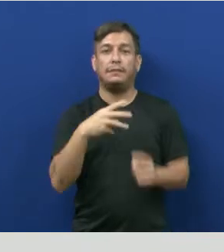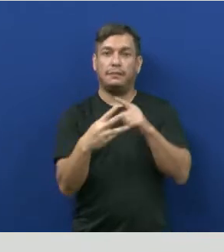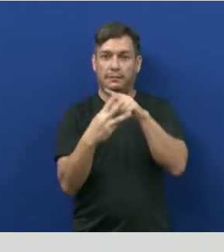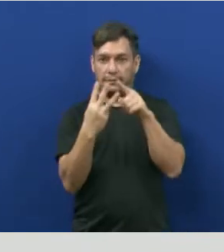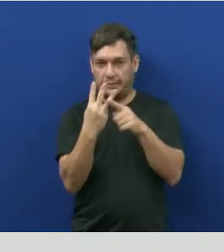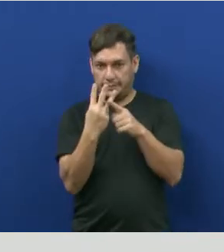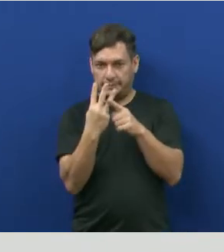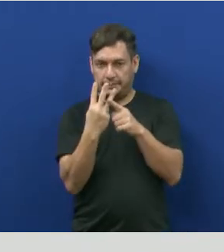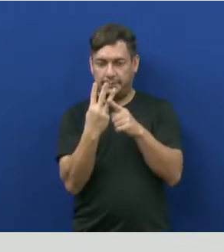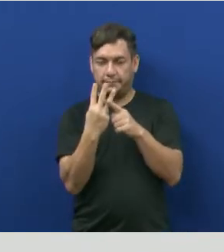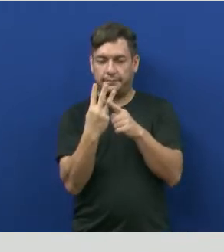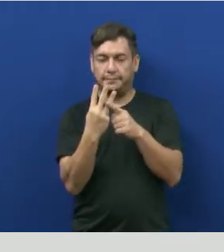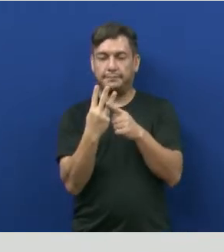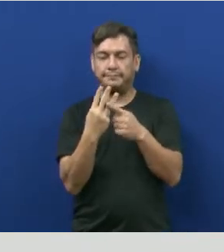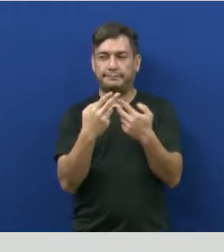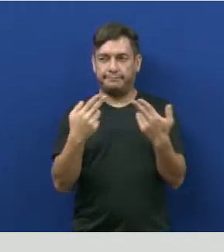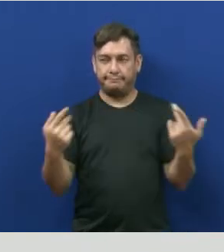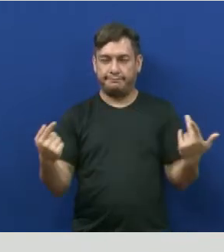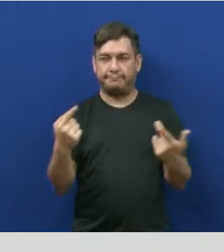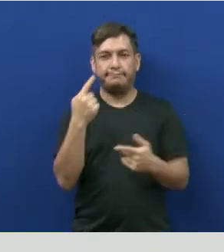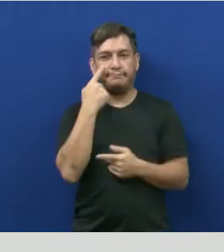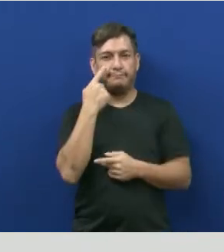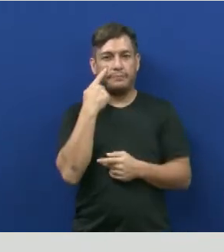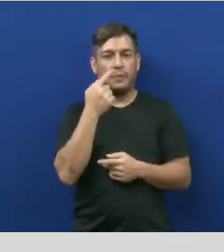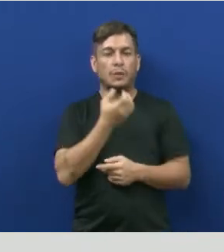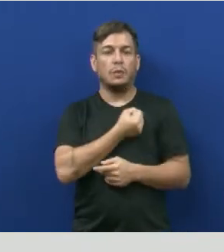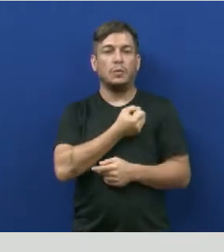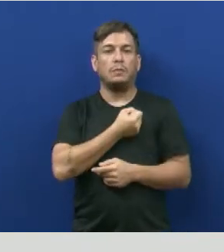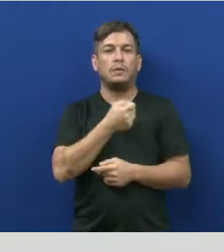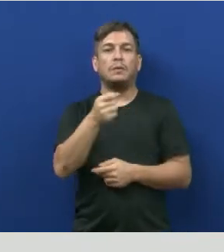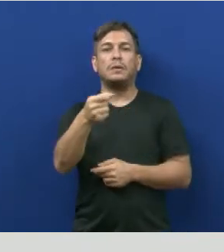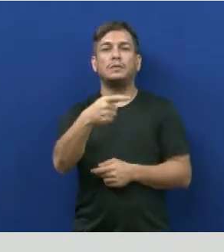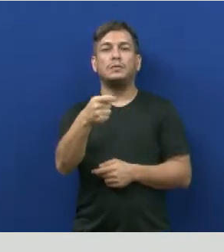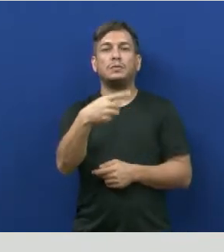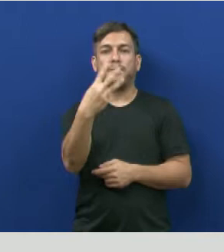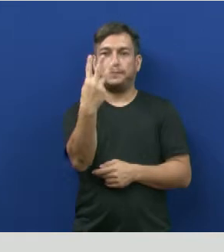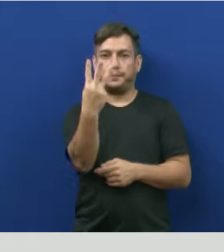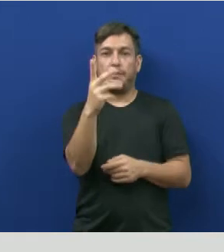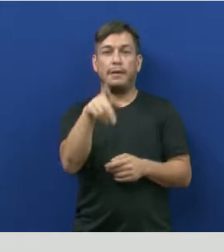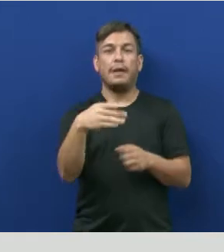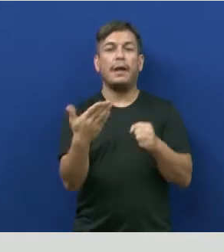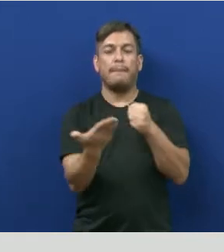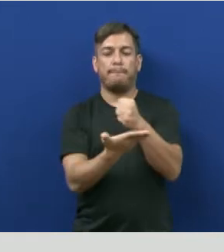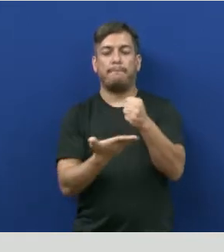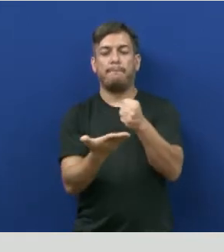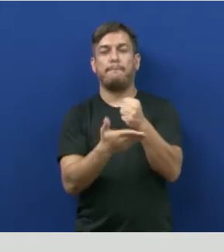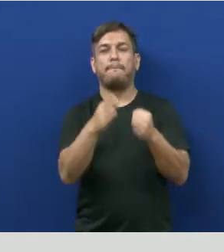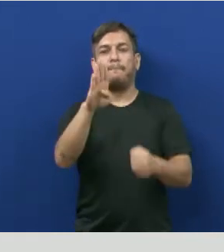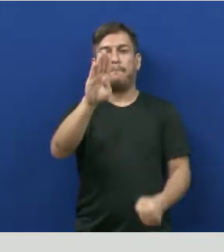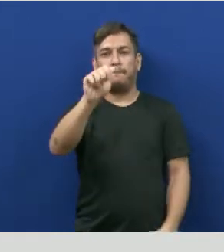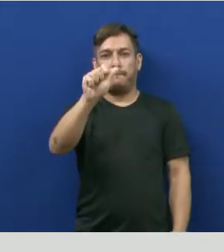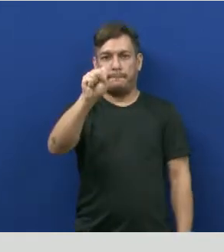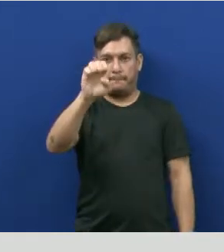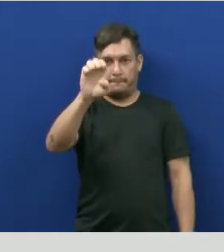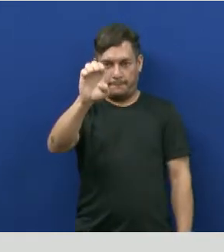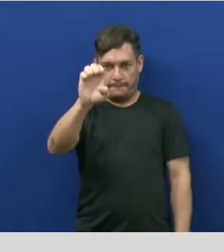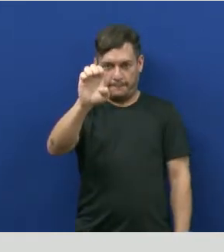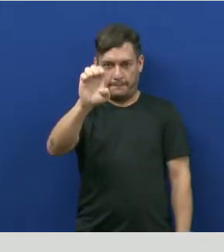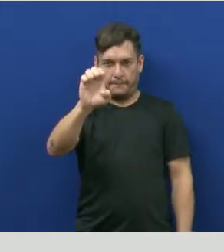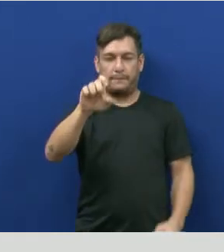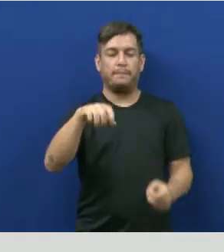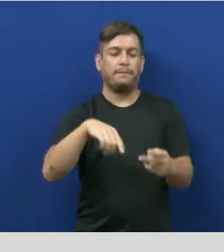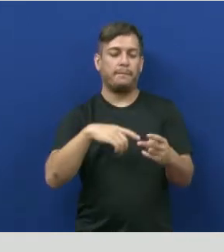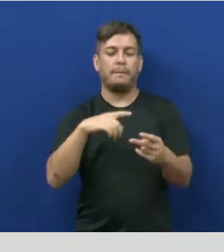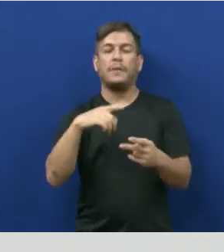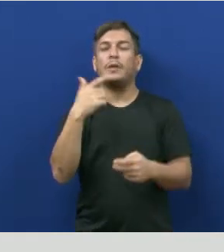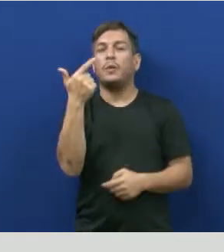envolvidas. Observem aí. Esse número azul, o 3, a gente chama de base. É o número grande que aparece embaixo. O